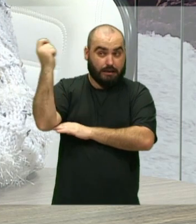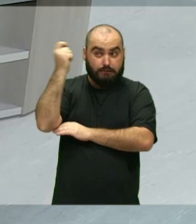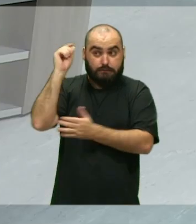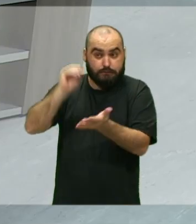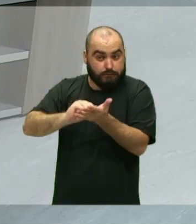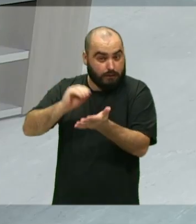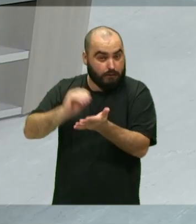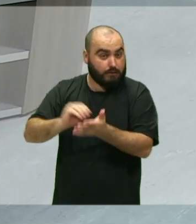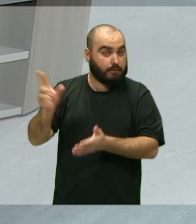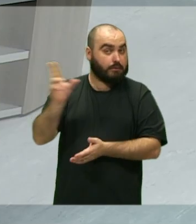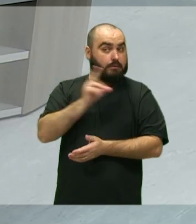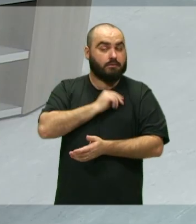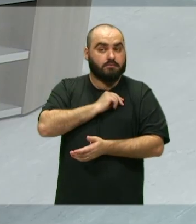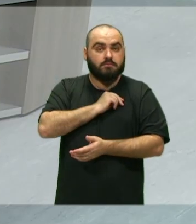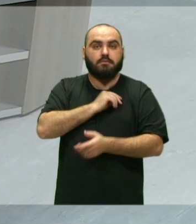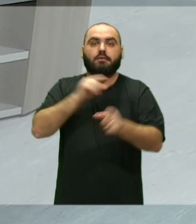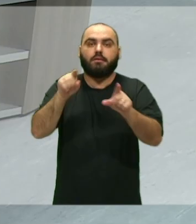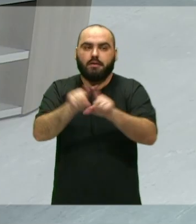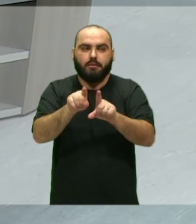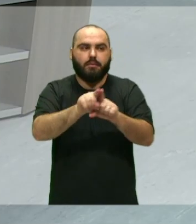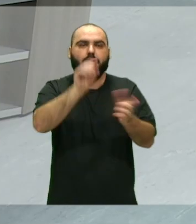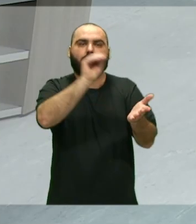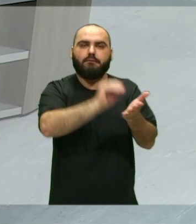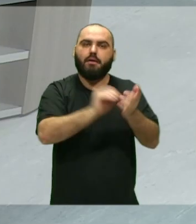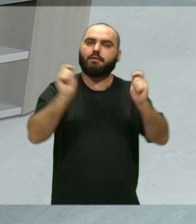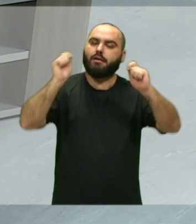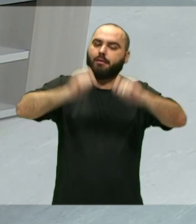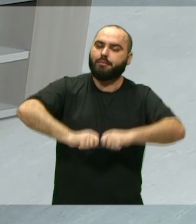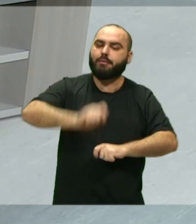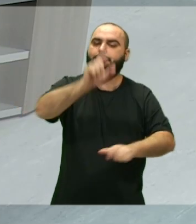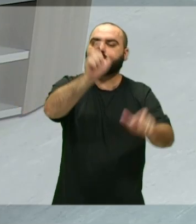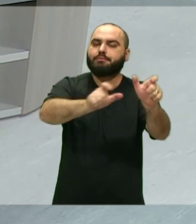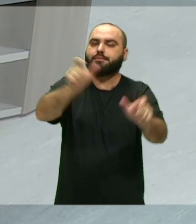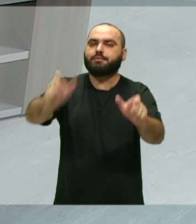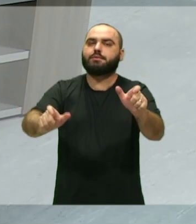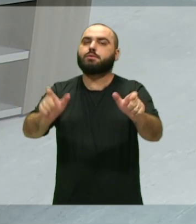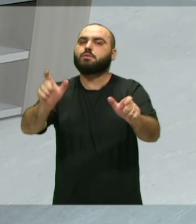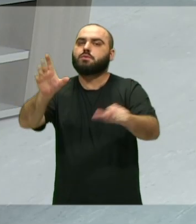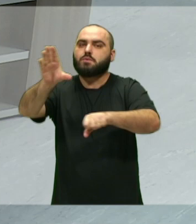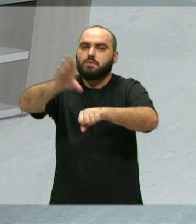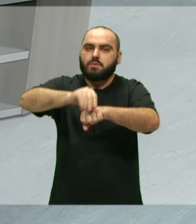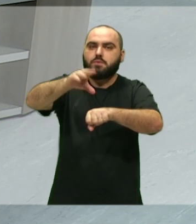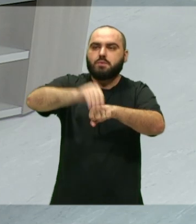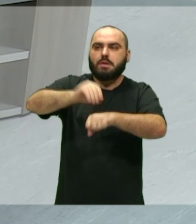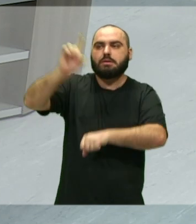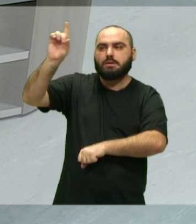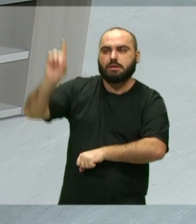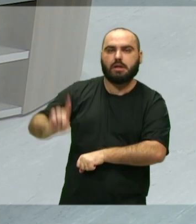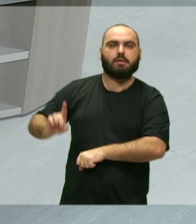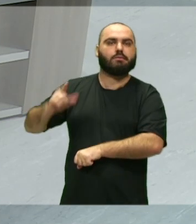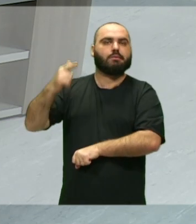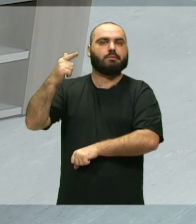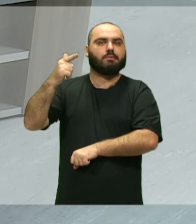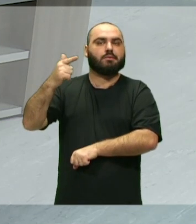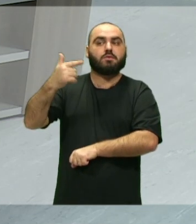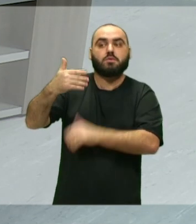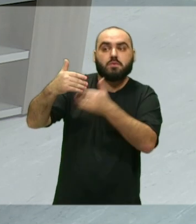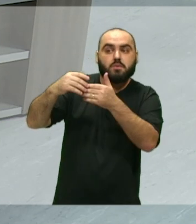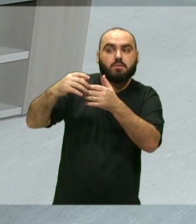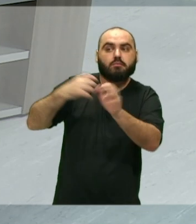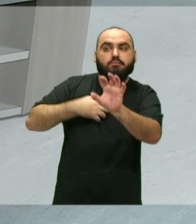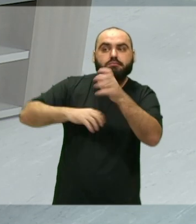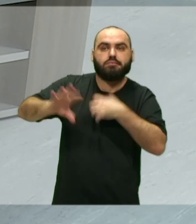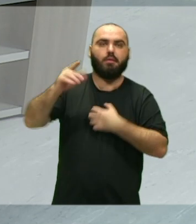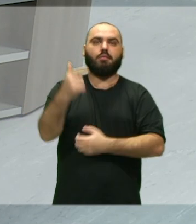vendo, também falta capacitação para essas pessoas, falta conhecimento dos direitos do outro, né, do direito